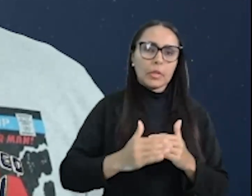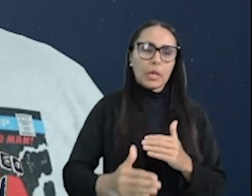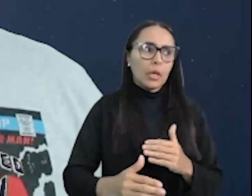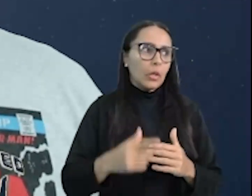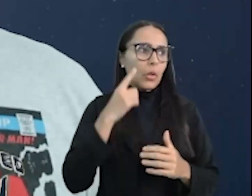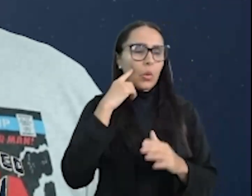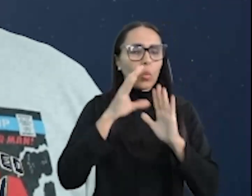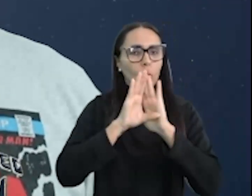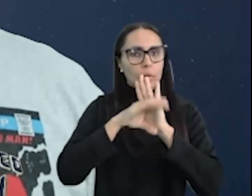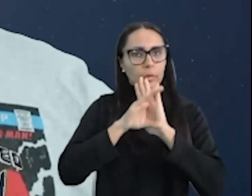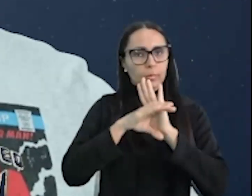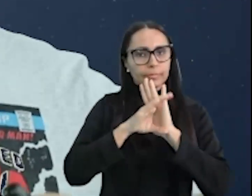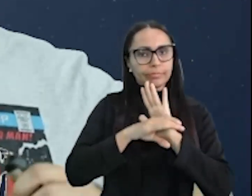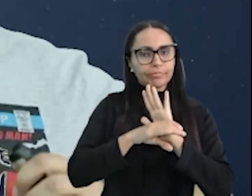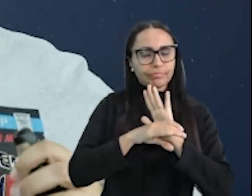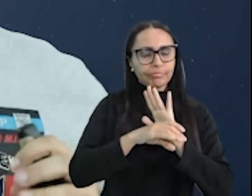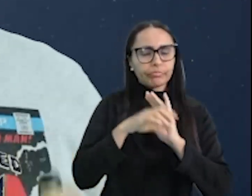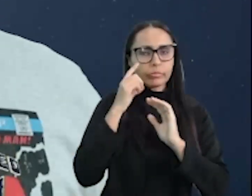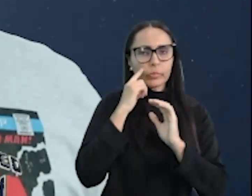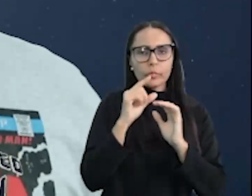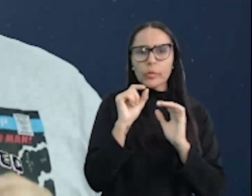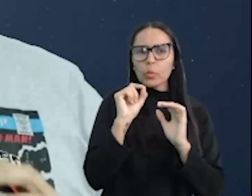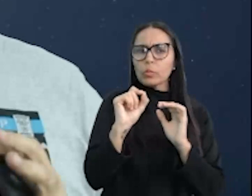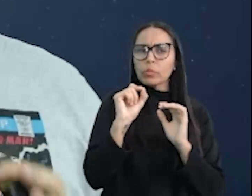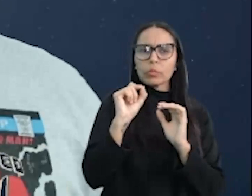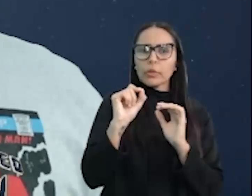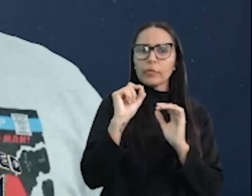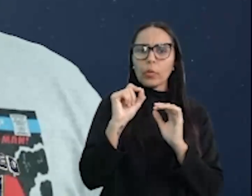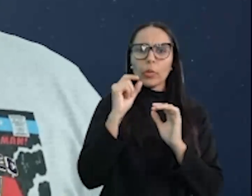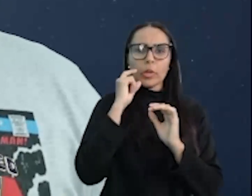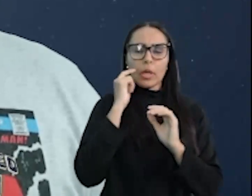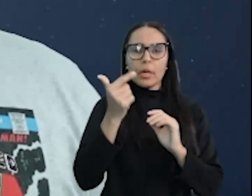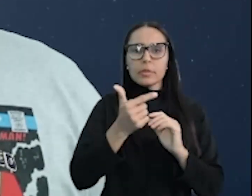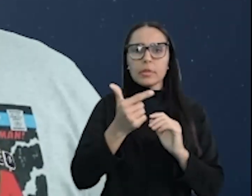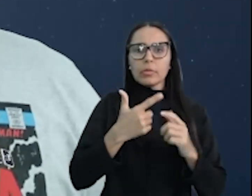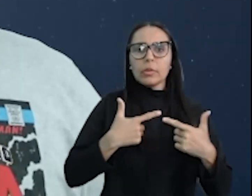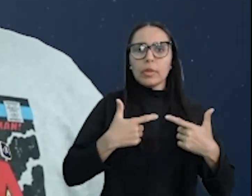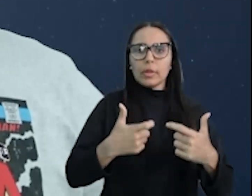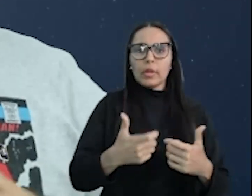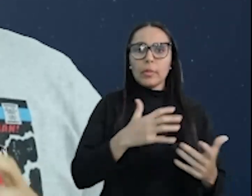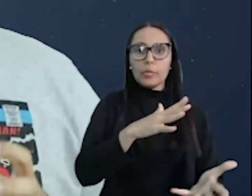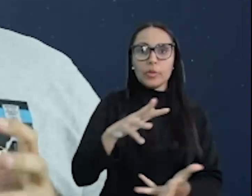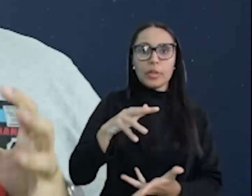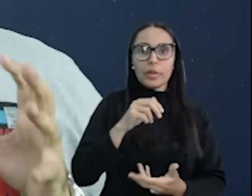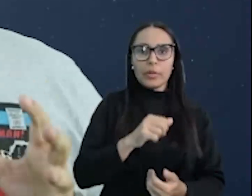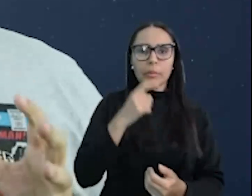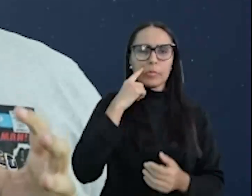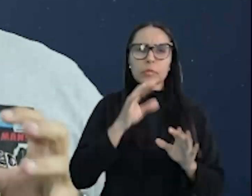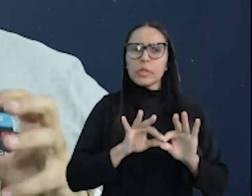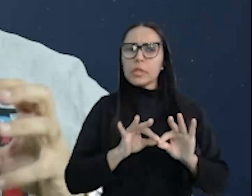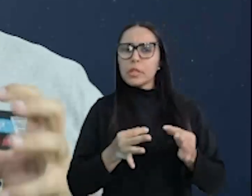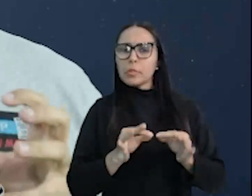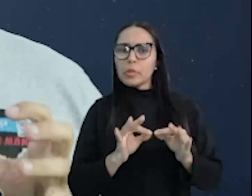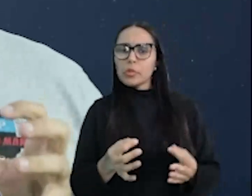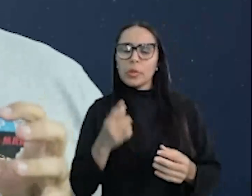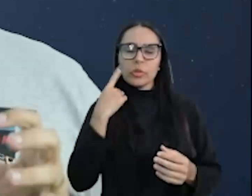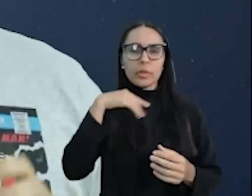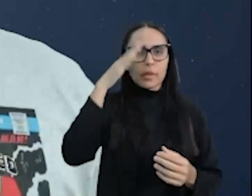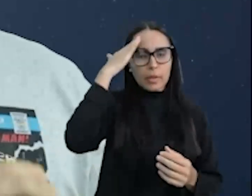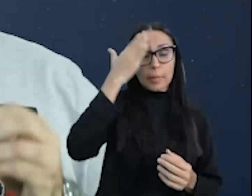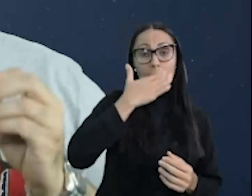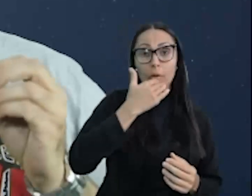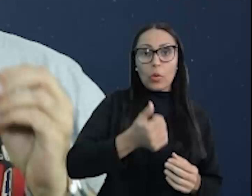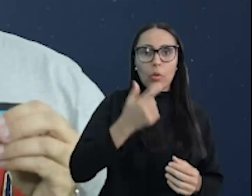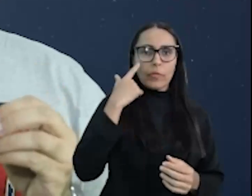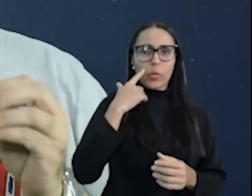conceituando. O que foi a Segunda Guerra Mundial? De forma bem simples, para a gente entender,